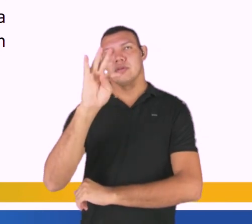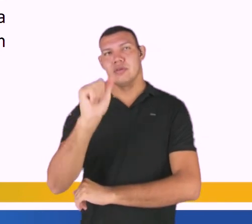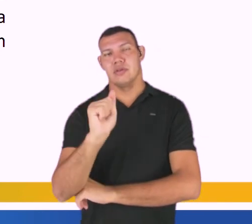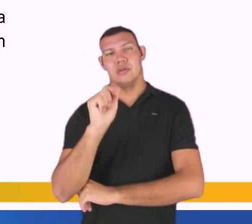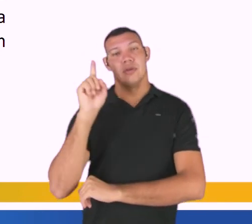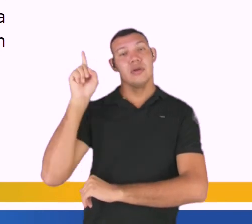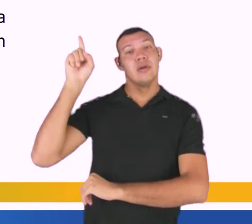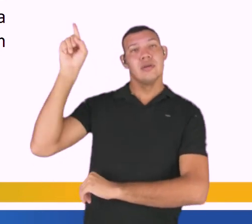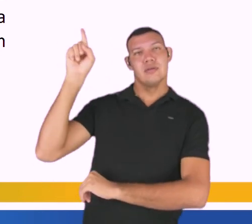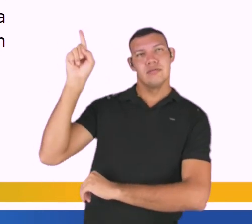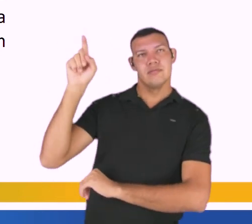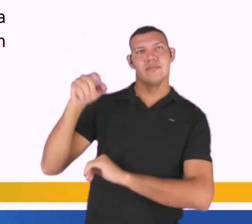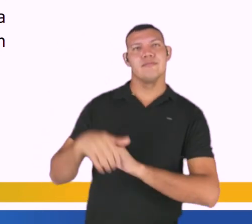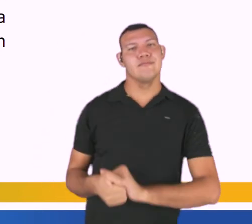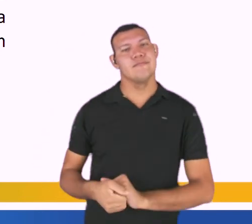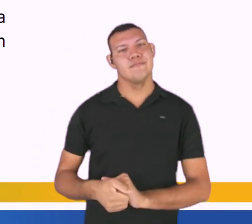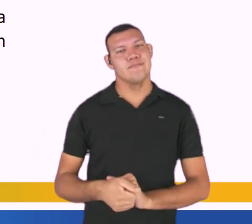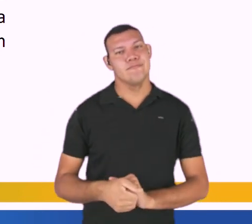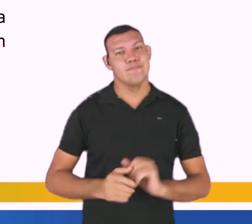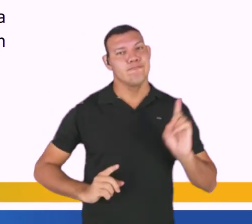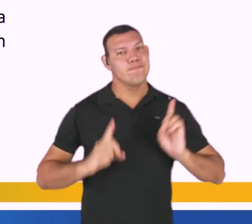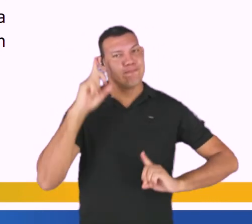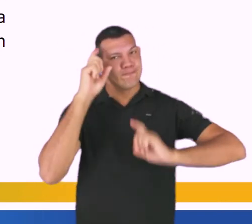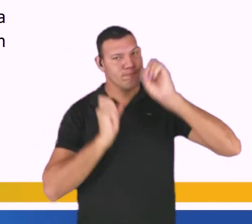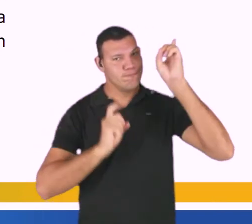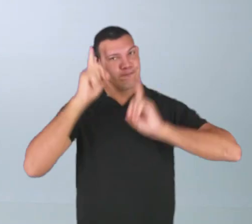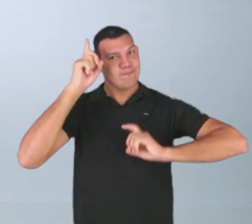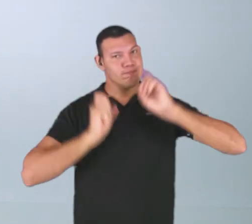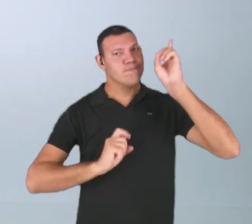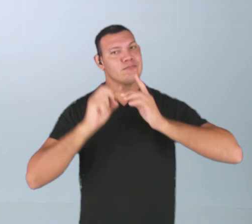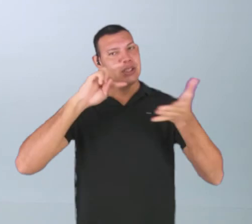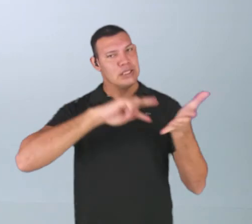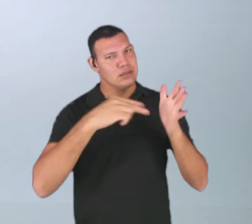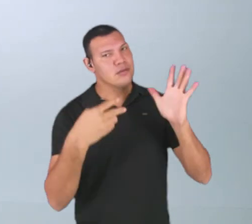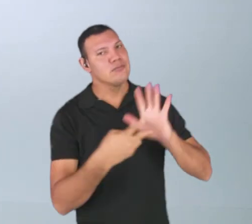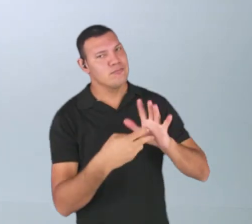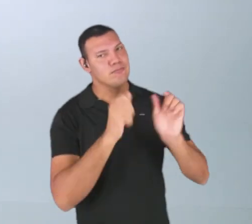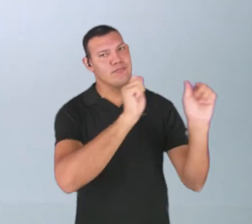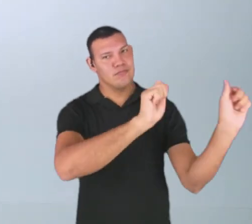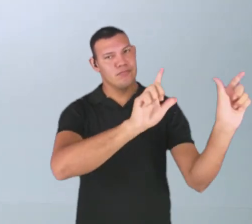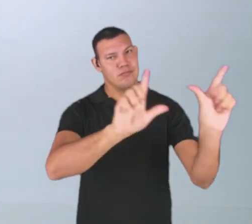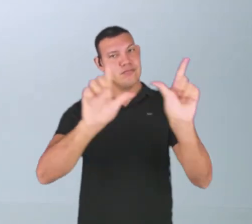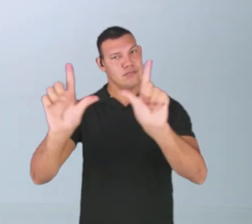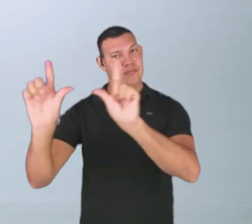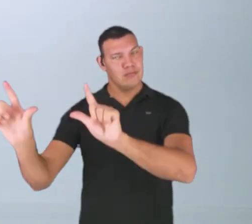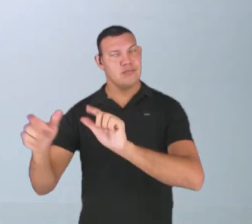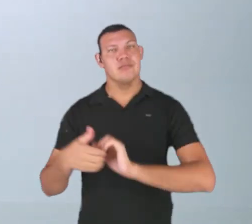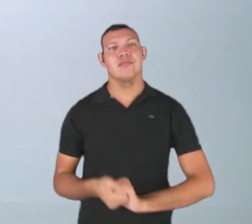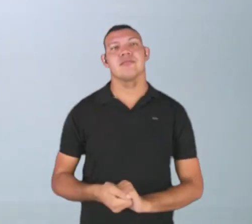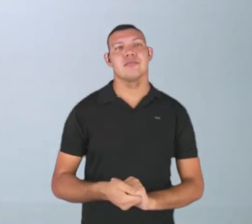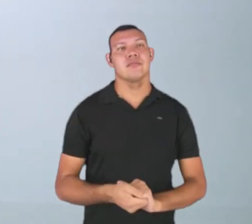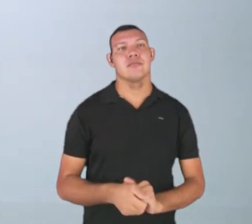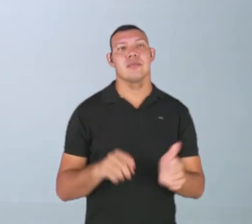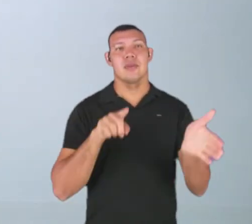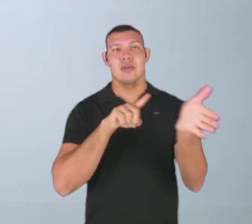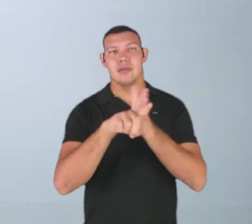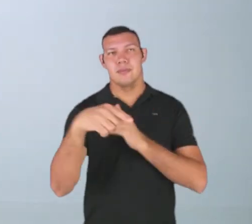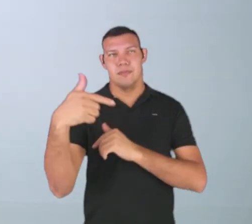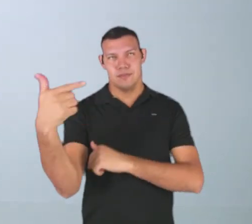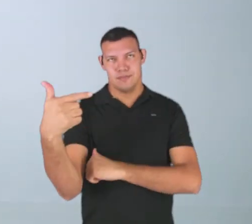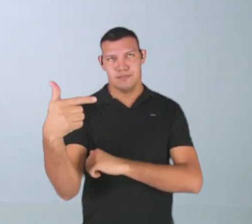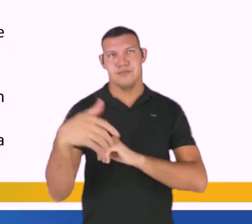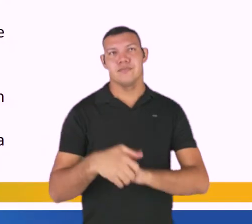dedo. Então, olha aí a expressão do corpo tendo significado nessa tirinha, tá? Dos